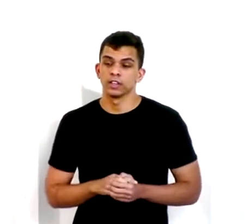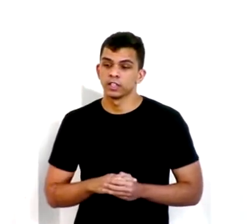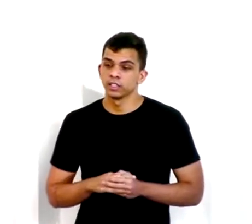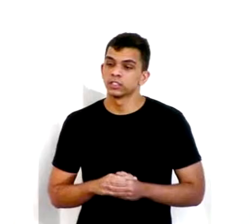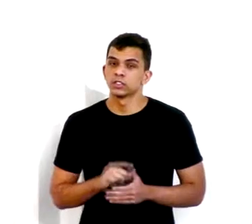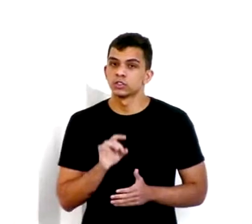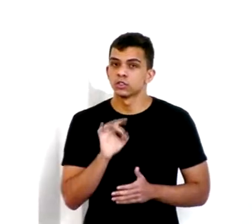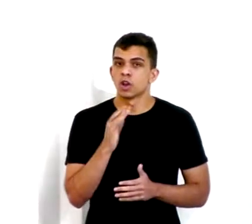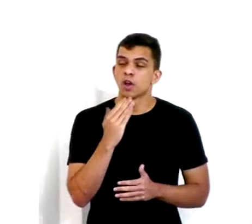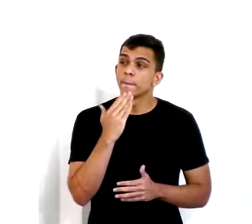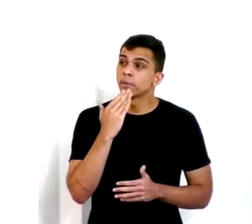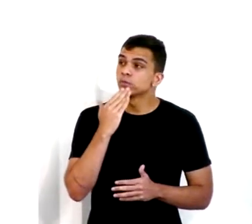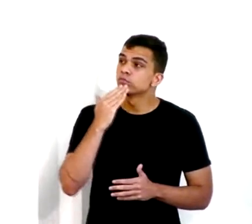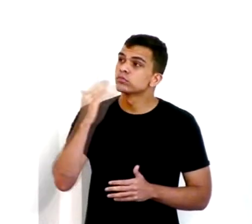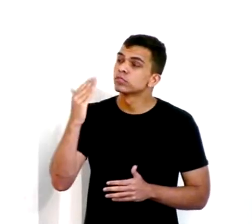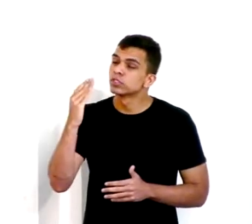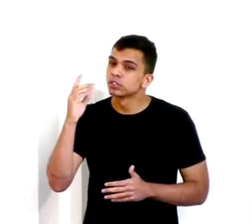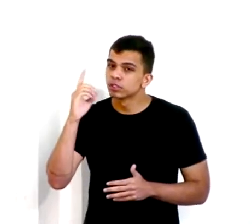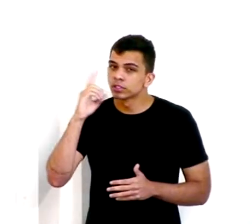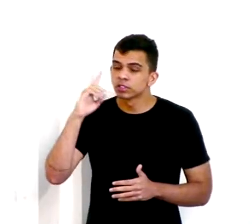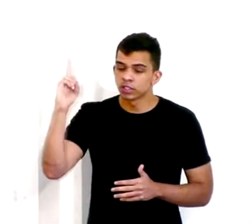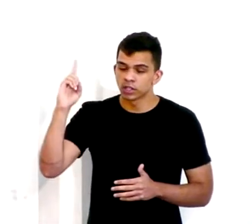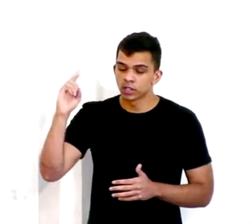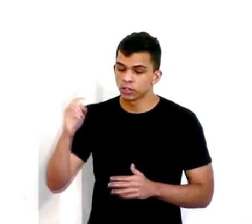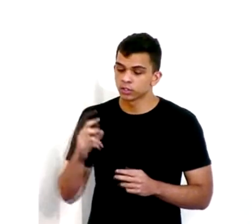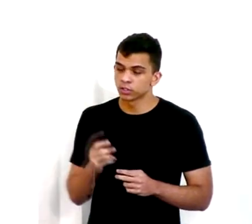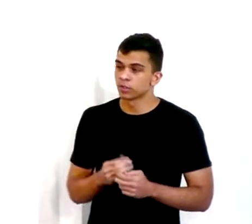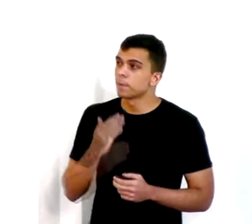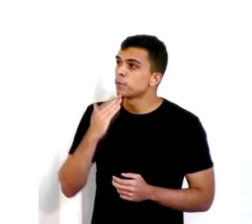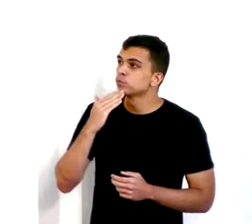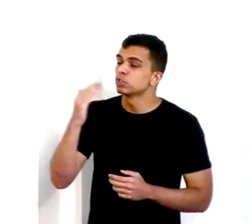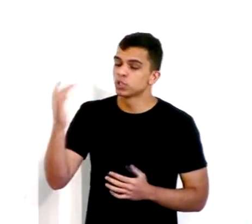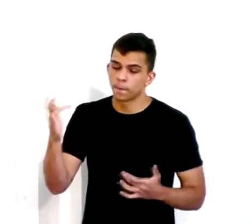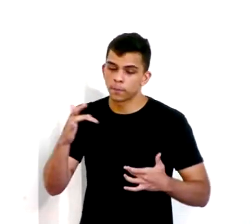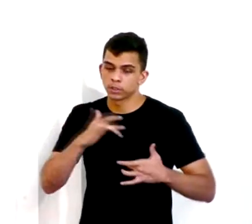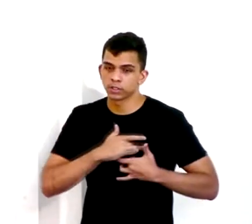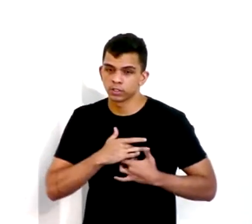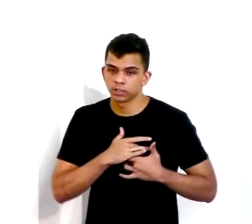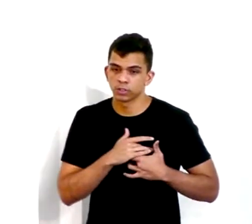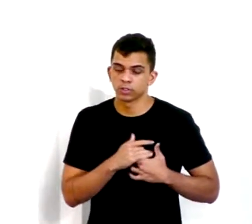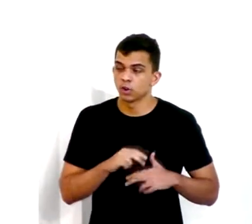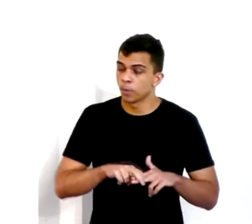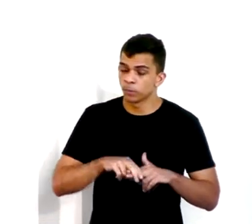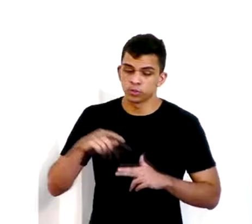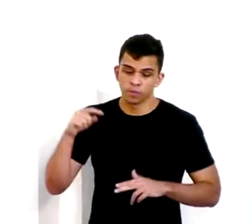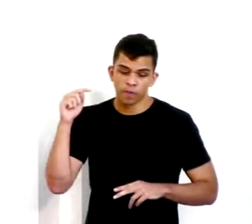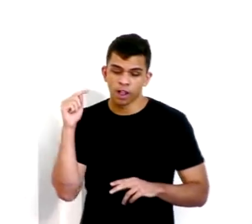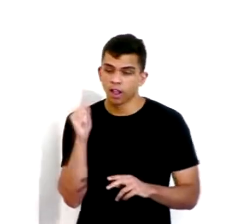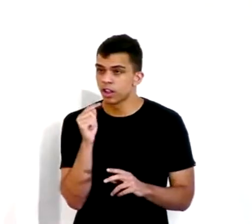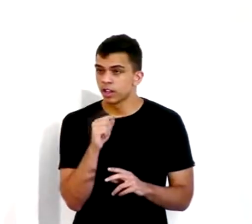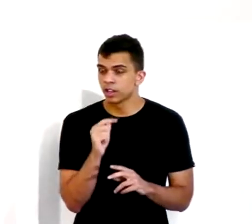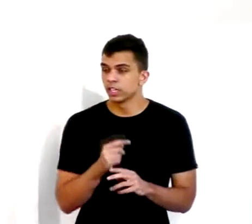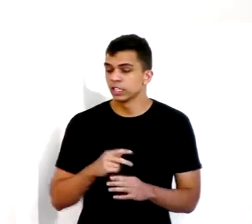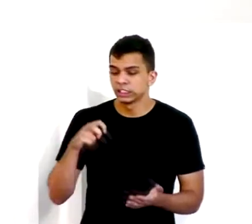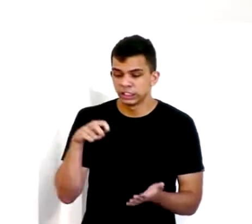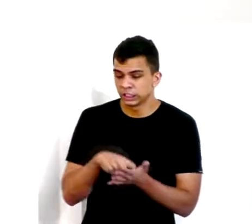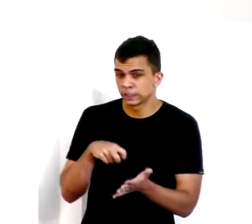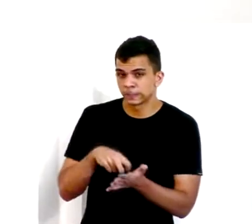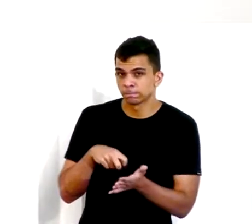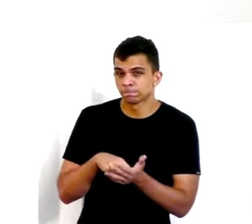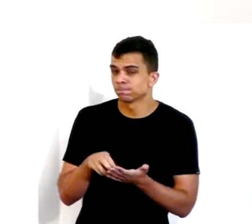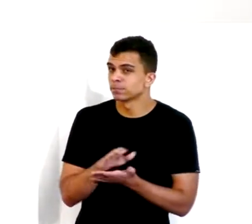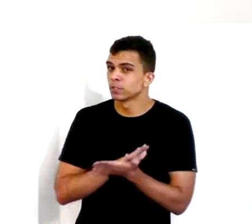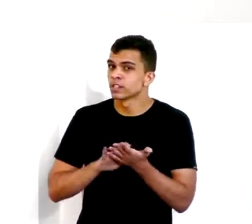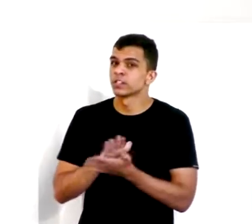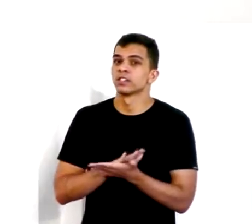a este Deus para que ele não seja então castigado, tratado por Deus em meio à ira de